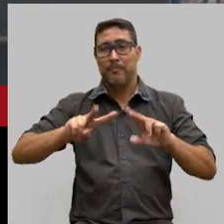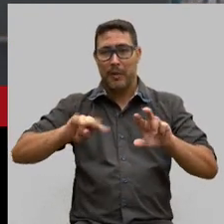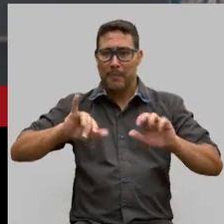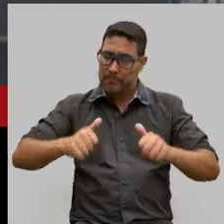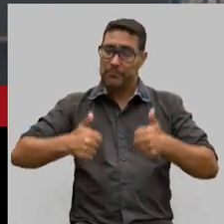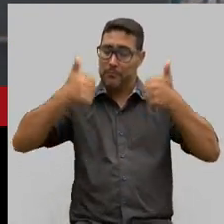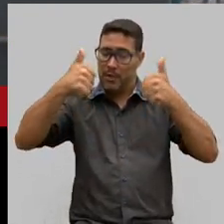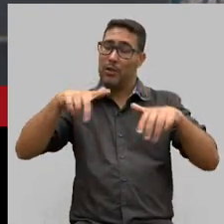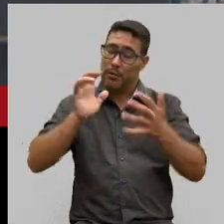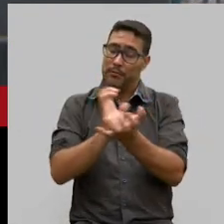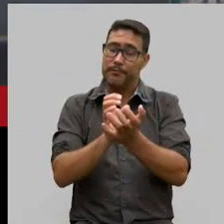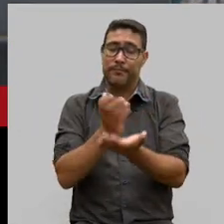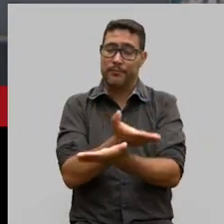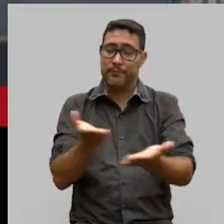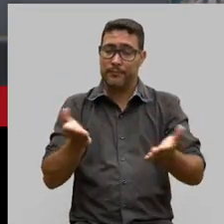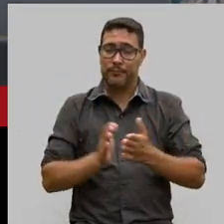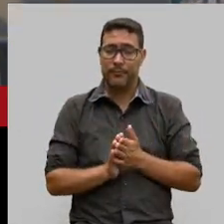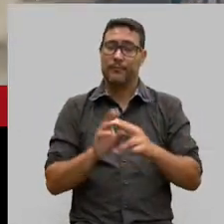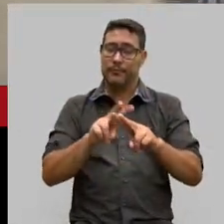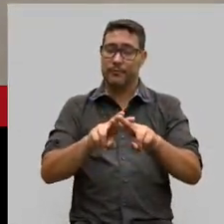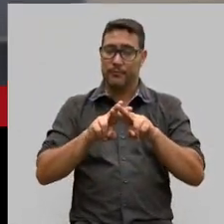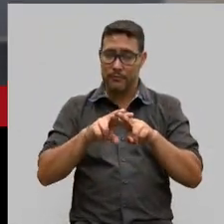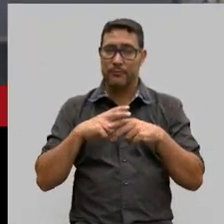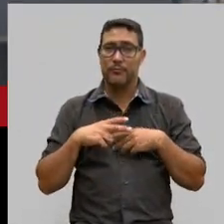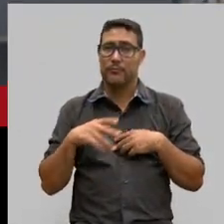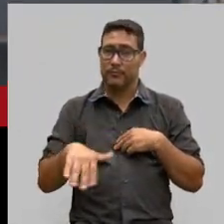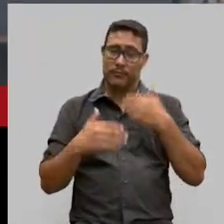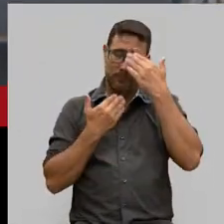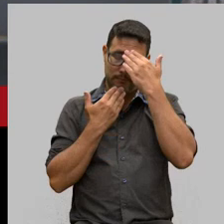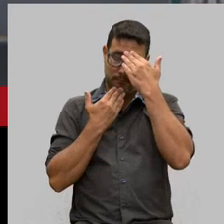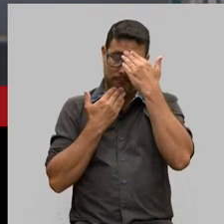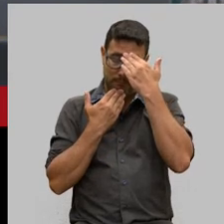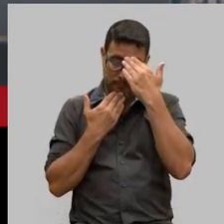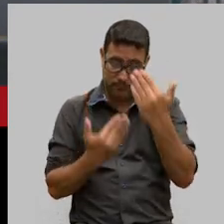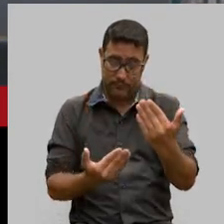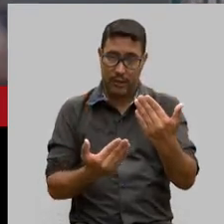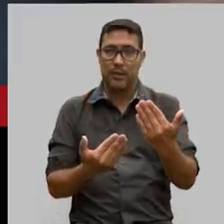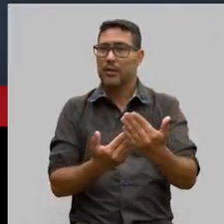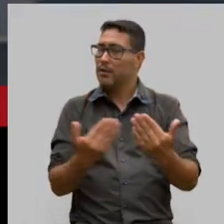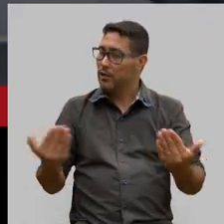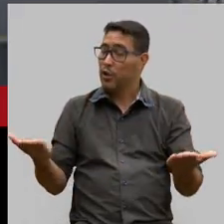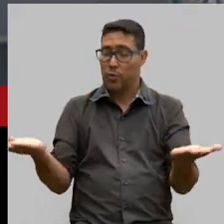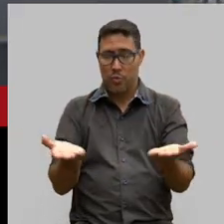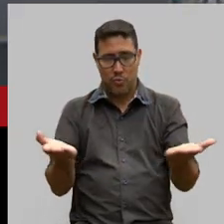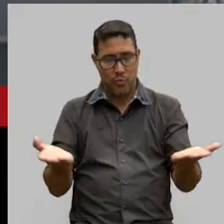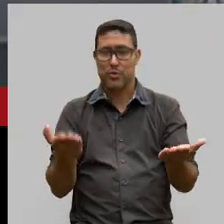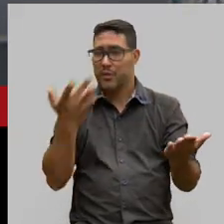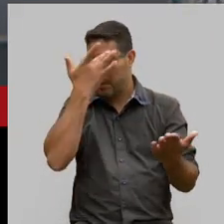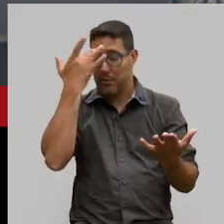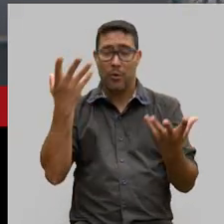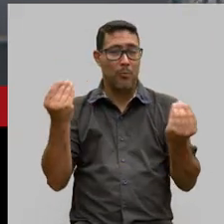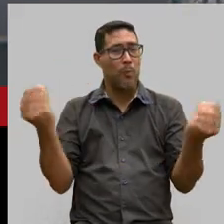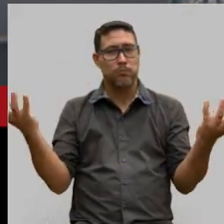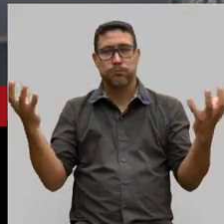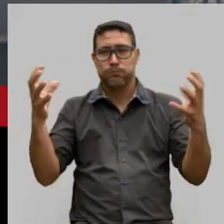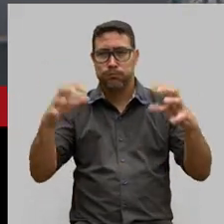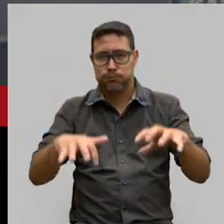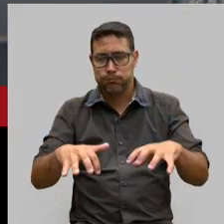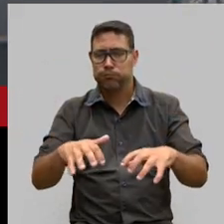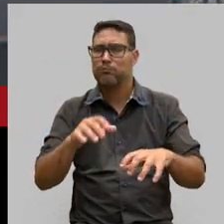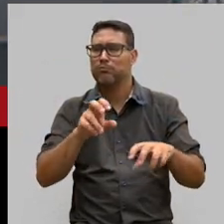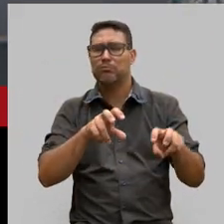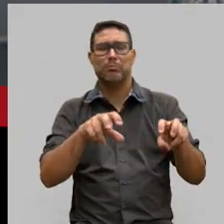público então por isso nós estamos aqui agradecidos desse público presente aqui um grande número de pessoas uma